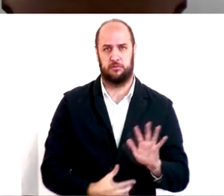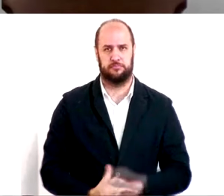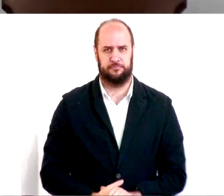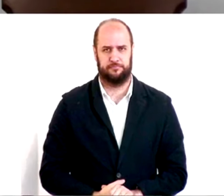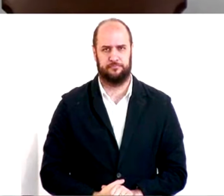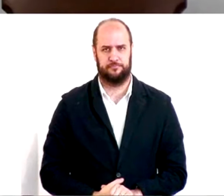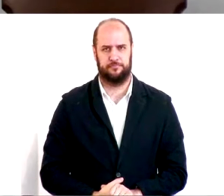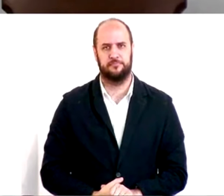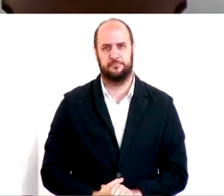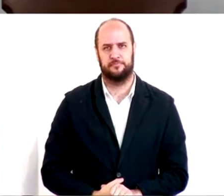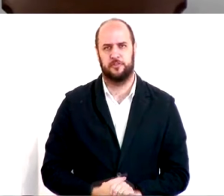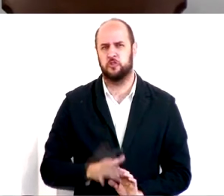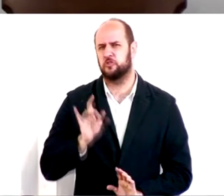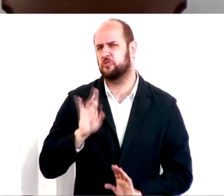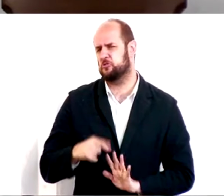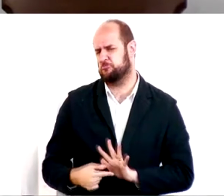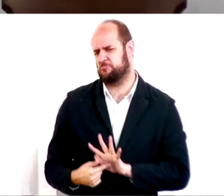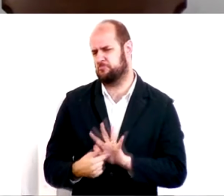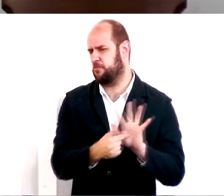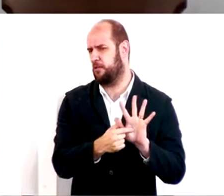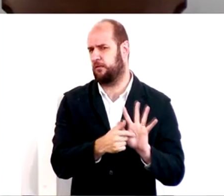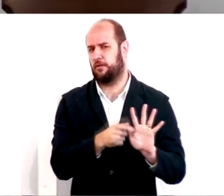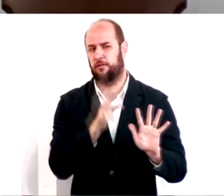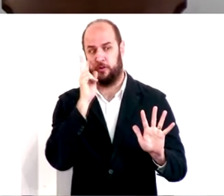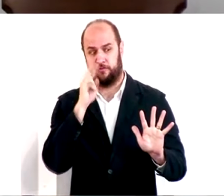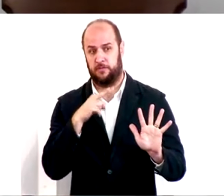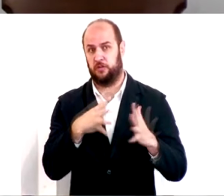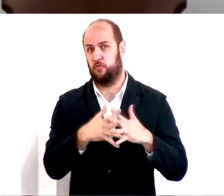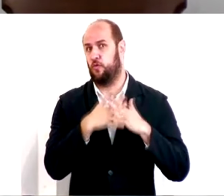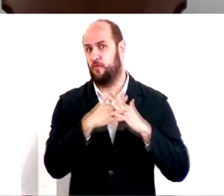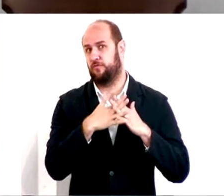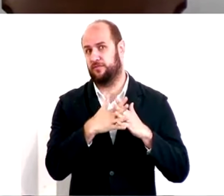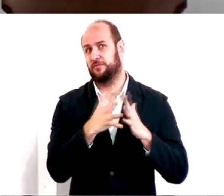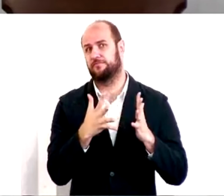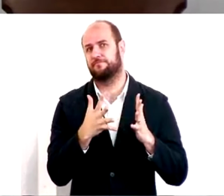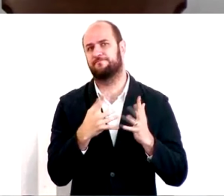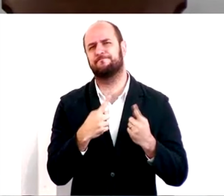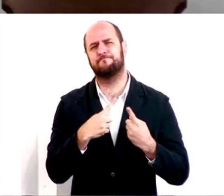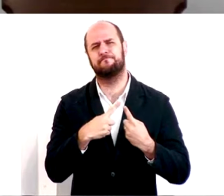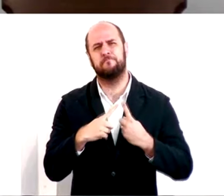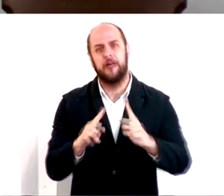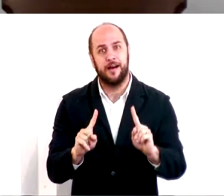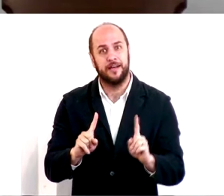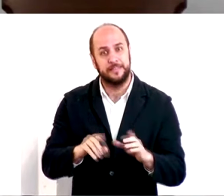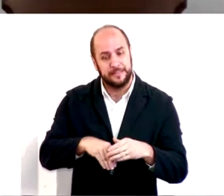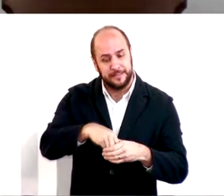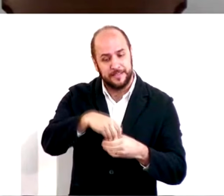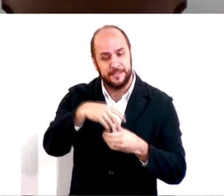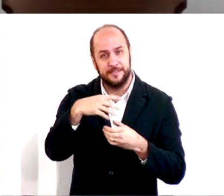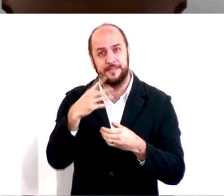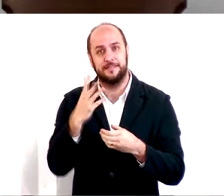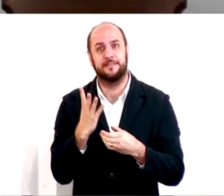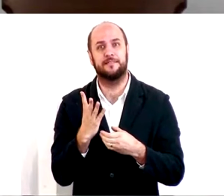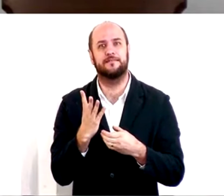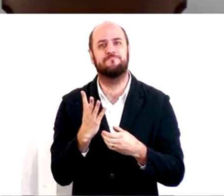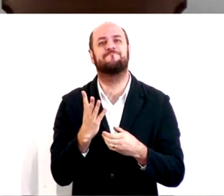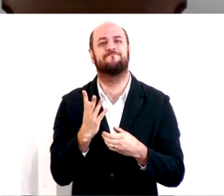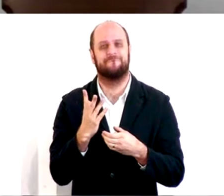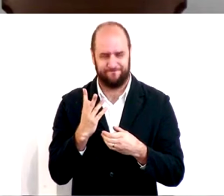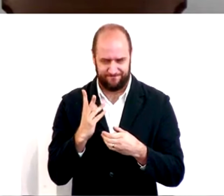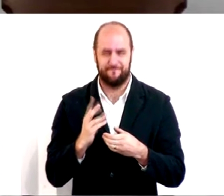As aparências podem confundir às vezes, mas a essência, em algum momento,